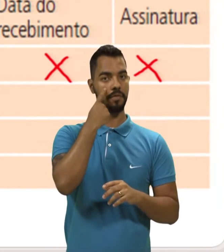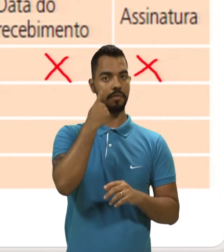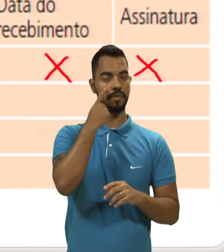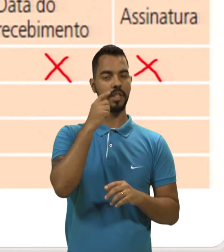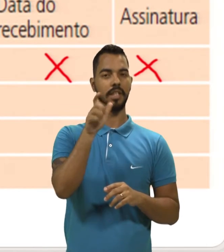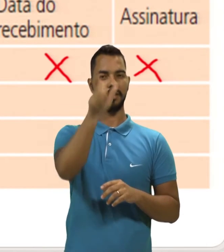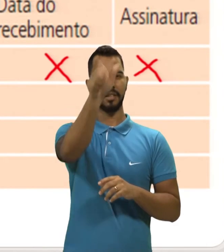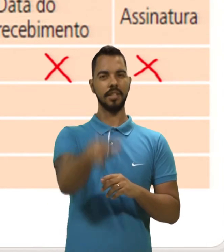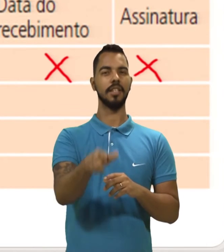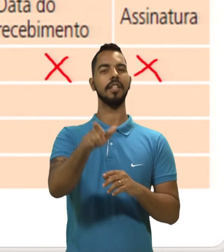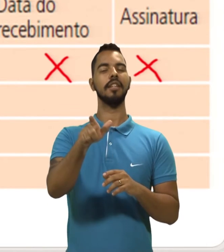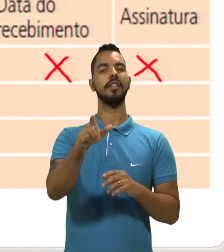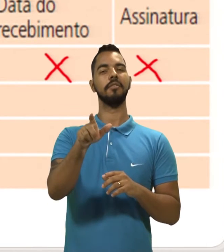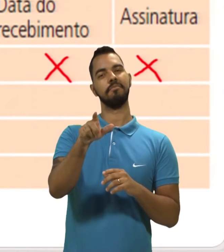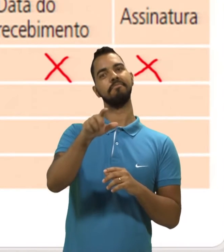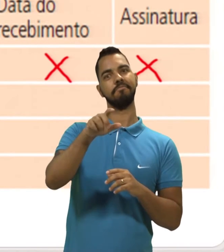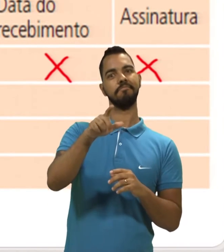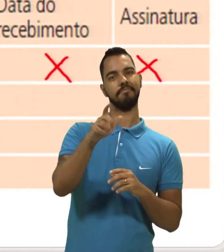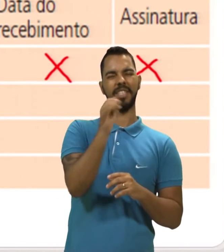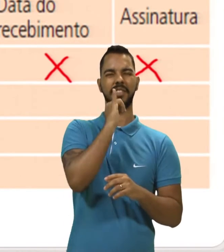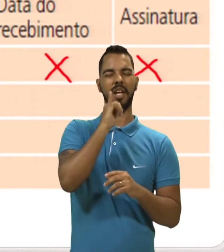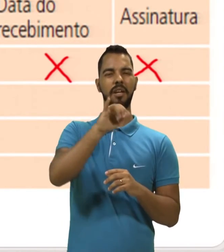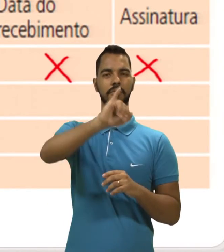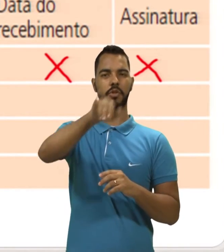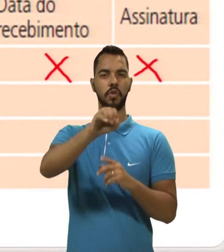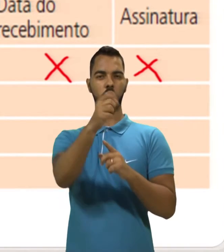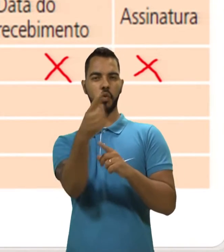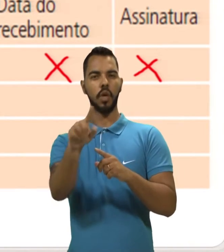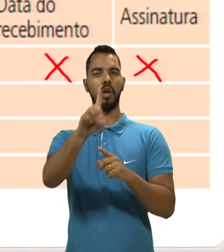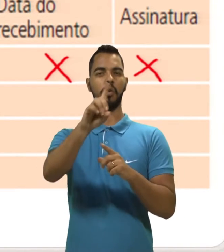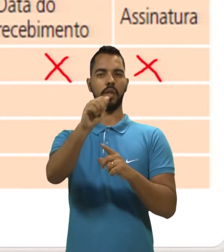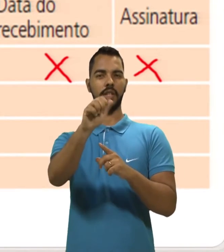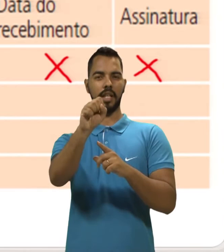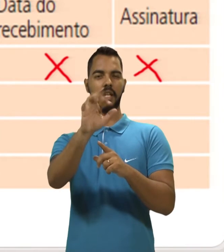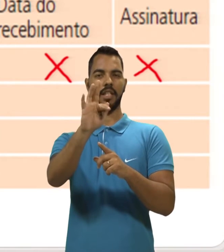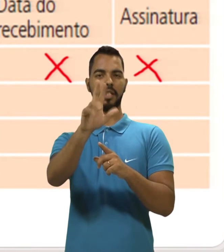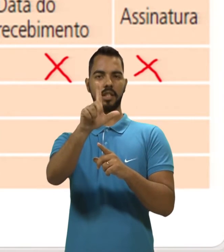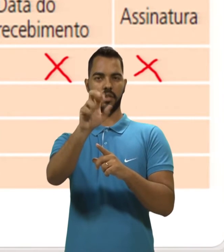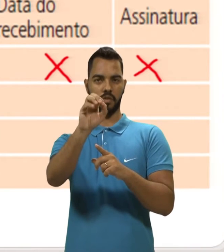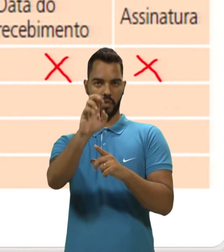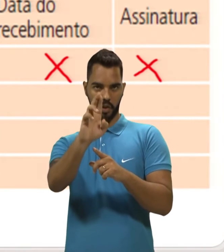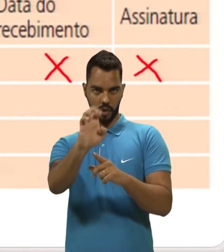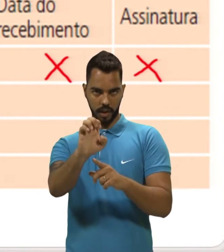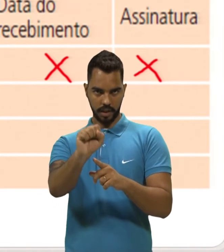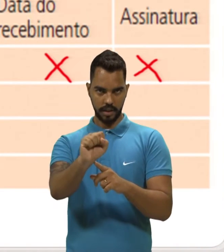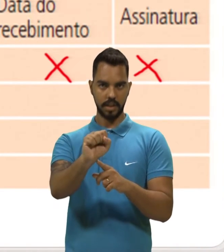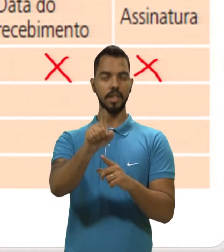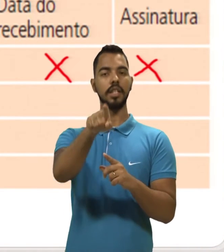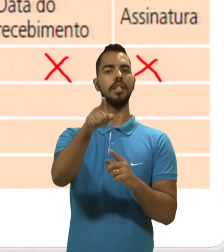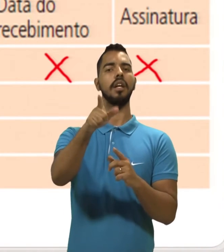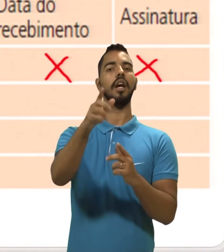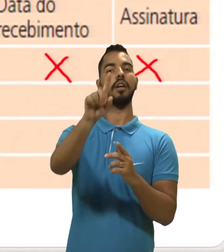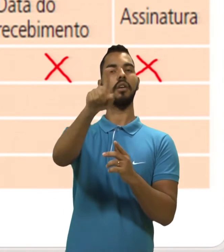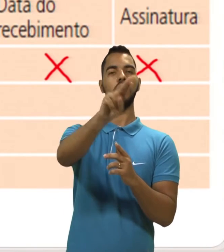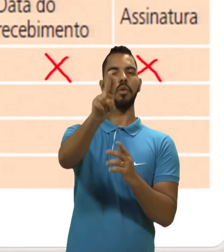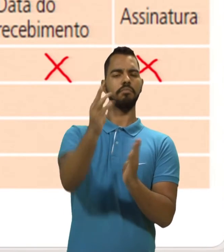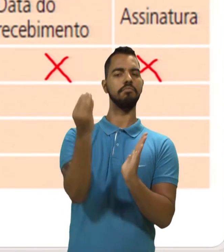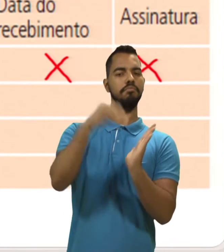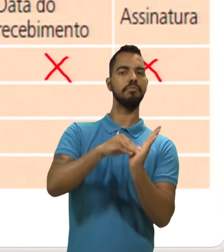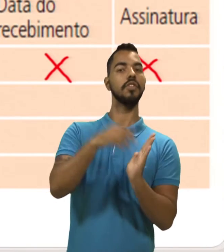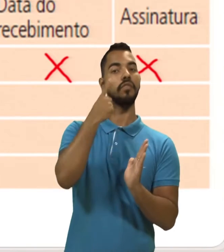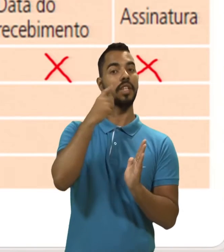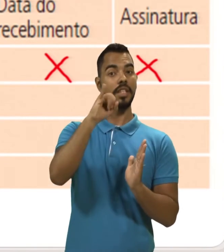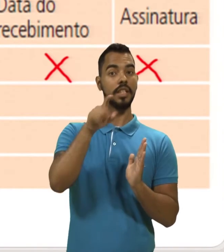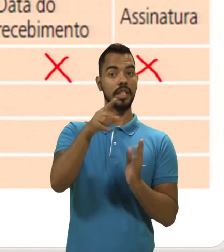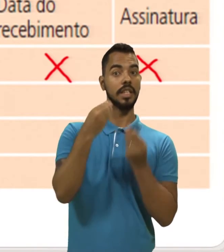claro se esse convocado, como esse aqui, João das Flores, recebeu ou não